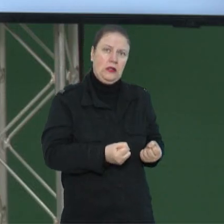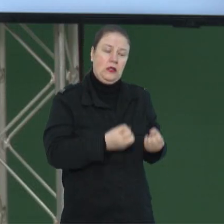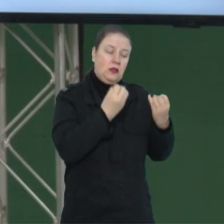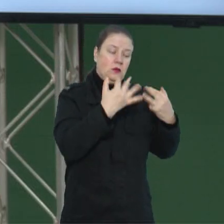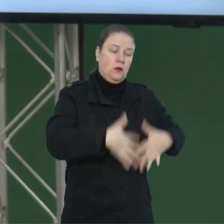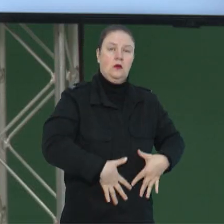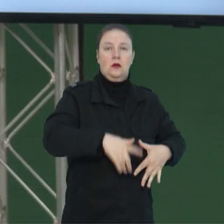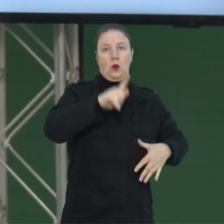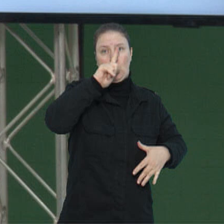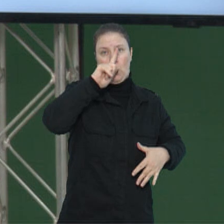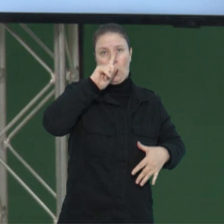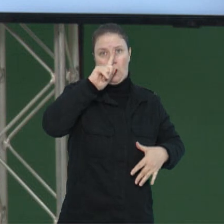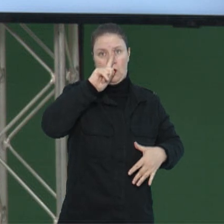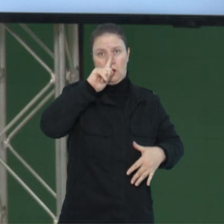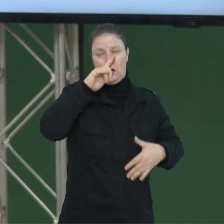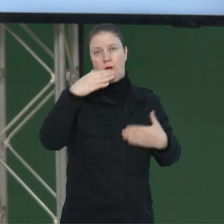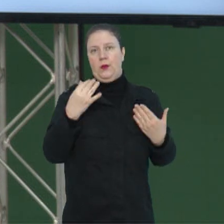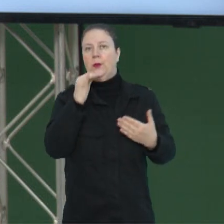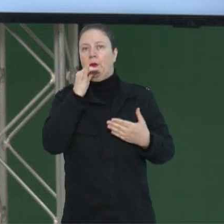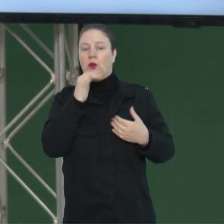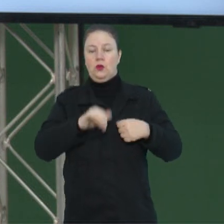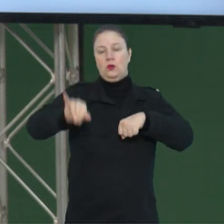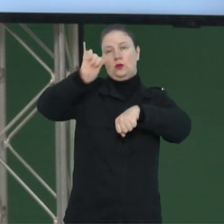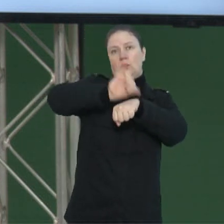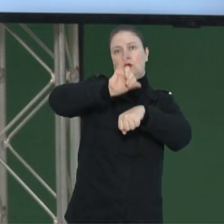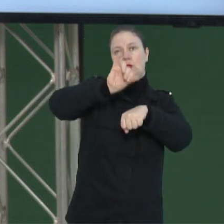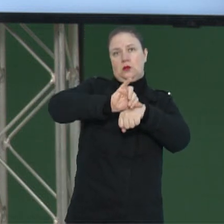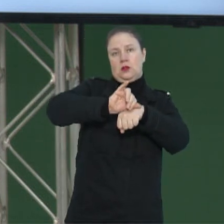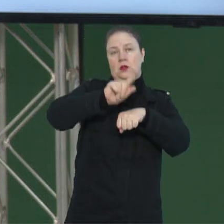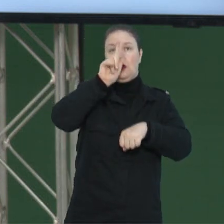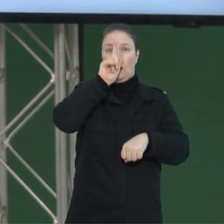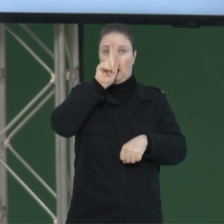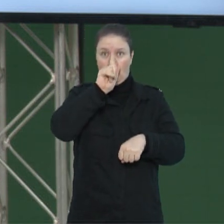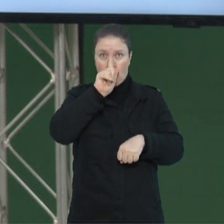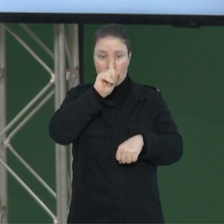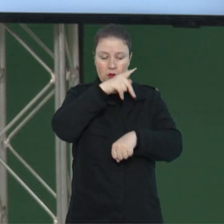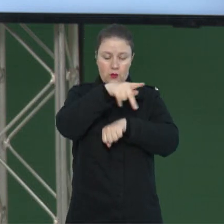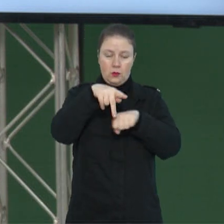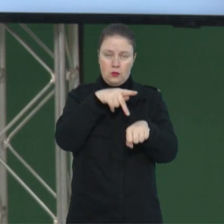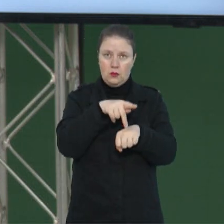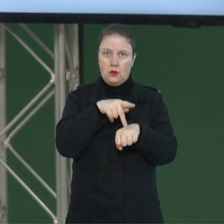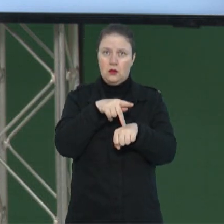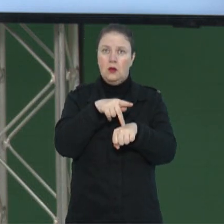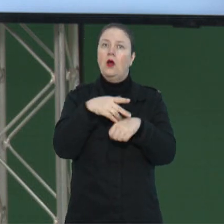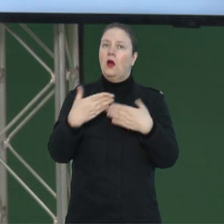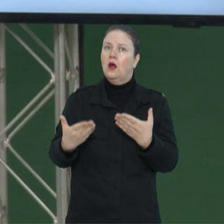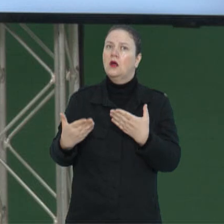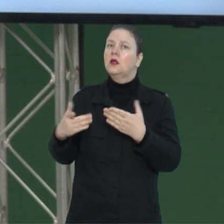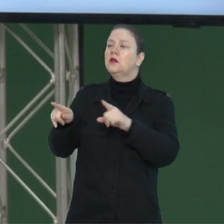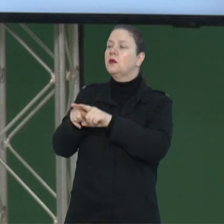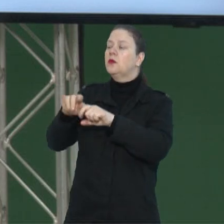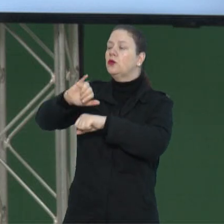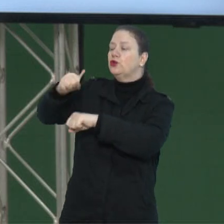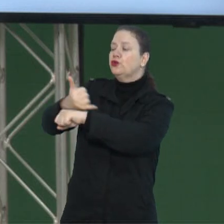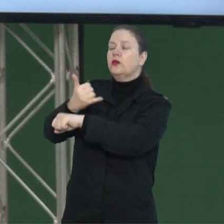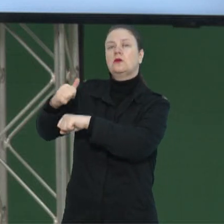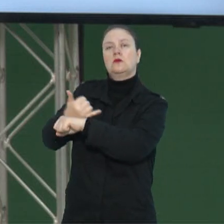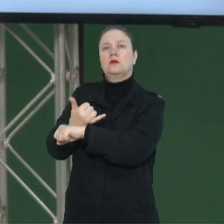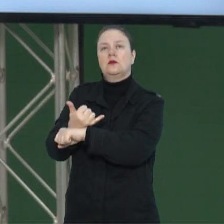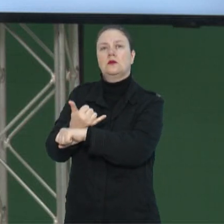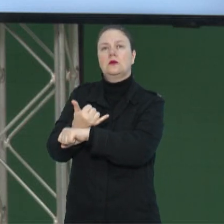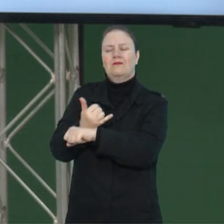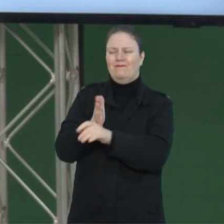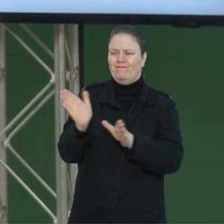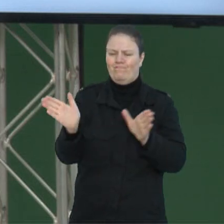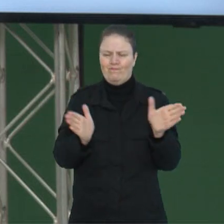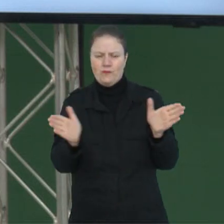nada tem a ver com Jerusalém. Ou seja, uma coisa é a fé, outra coisa é a razão. Uma coisa é a religião, outra coisa é a filosofia, e não se misturam,